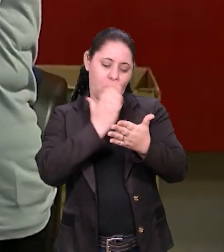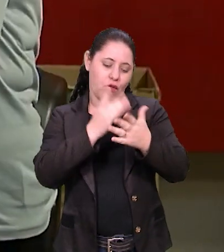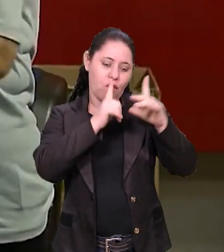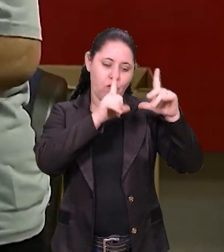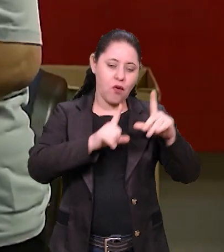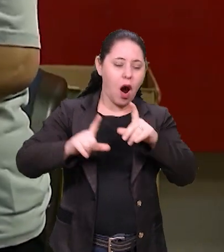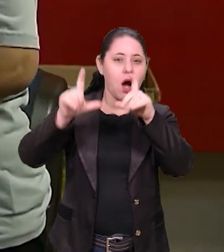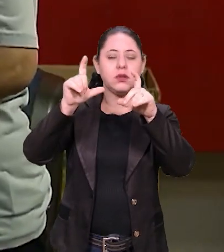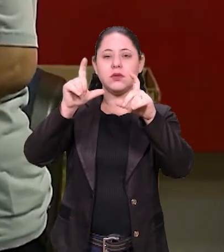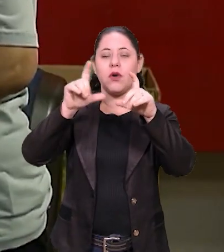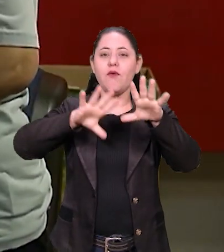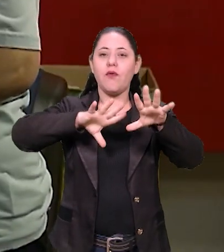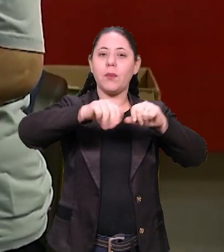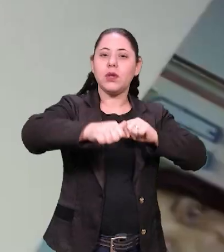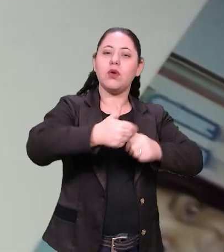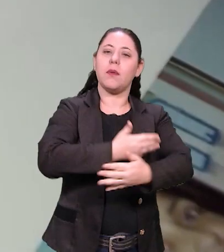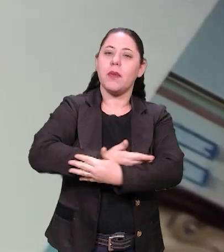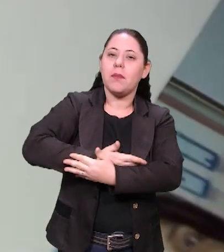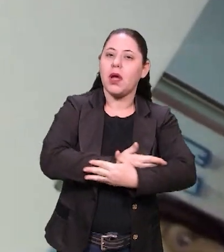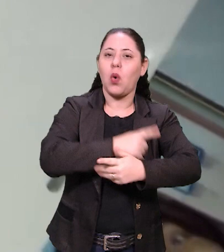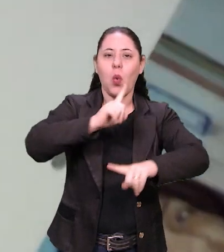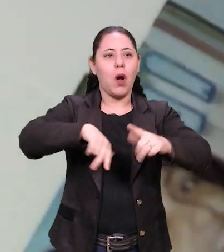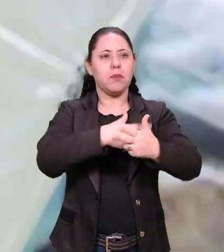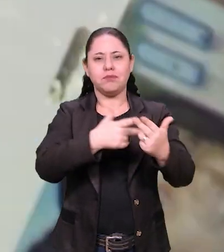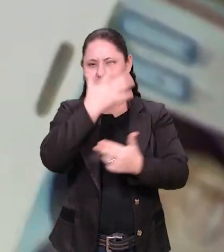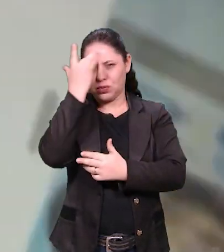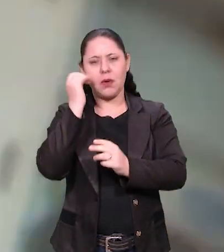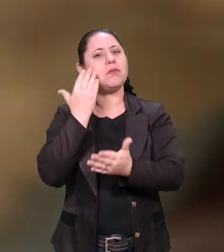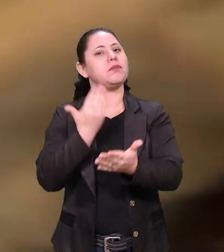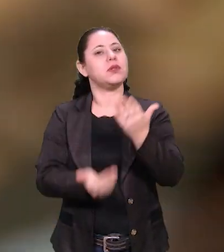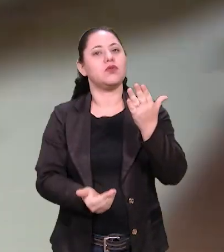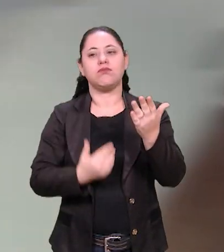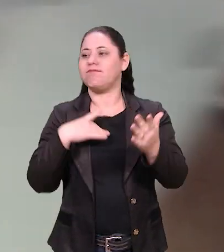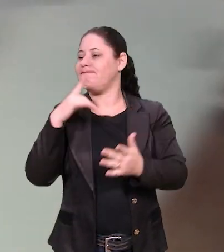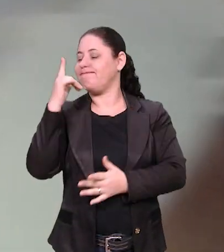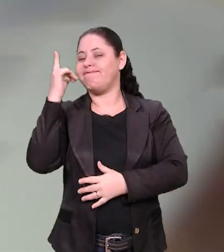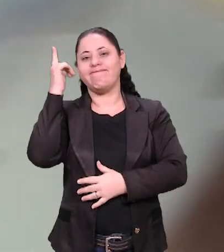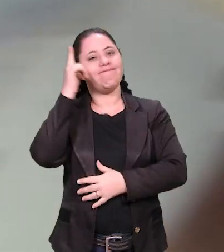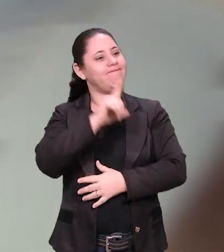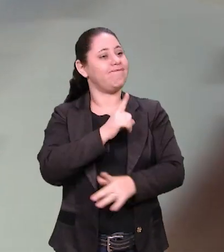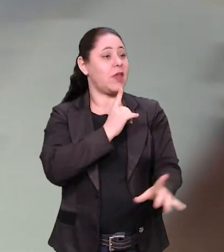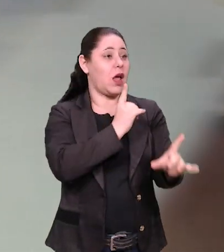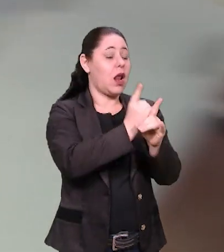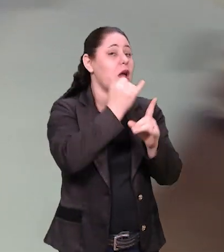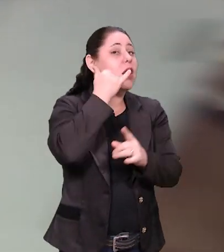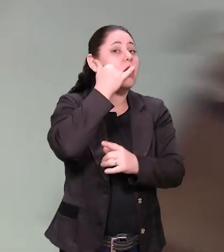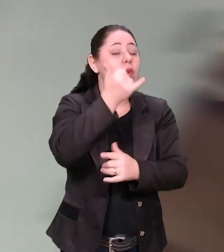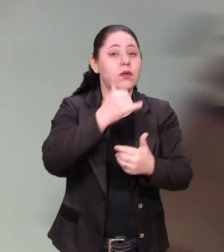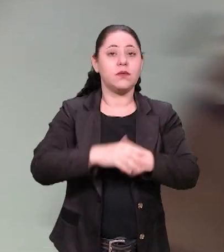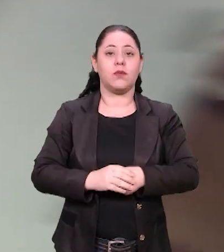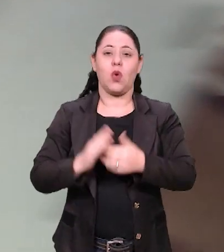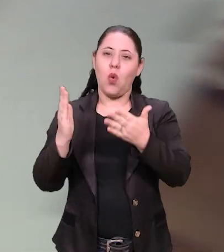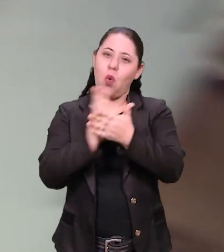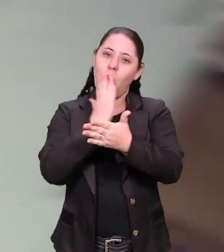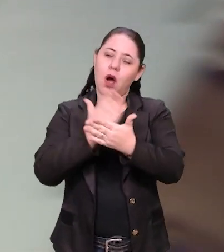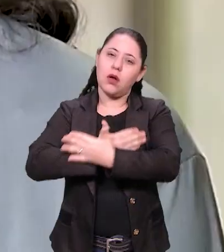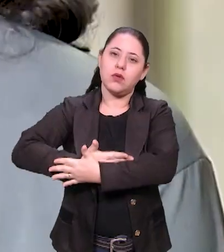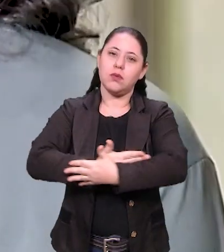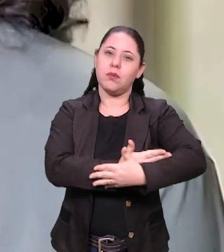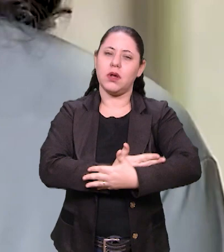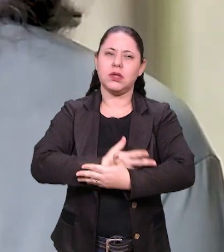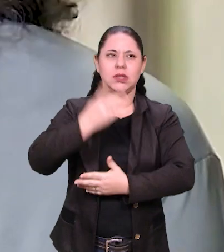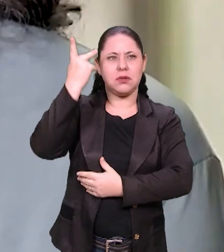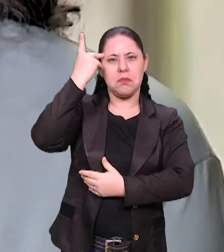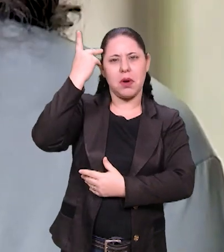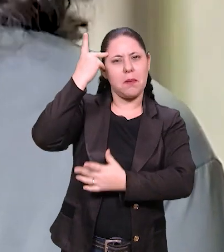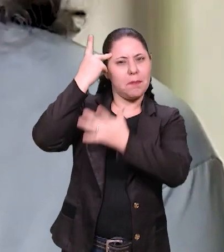bebê, álbum de formatura, tudo que você pensar, as pessoas conseguem perder e a gente não consegue entrar em contato. Esse álbum do bebê acho que é